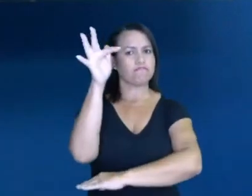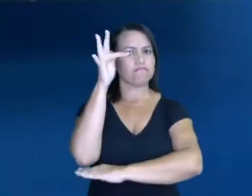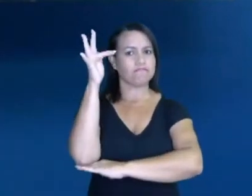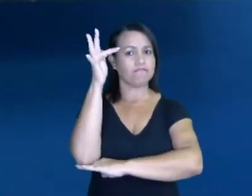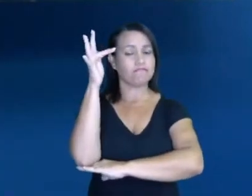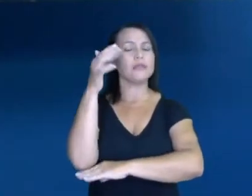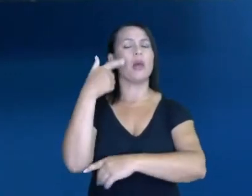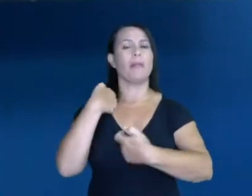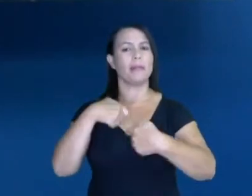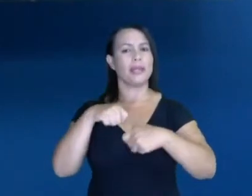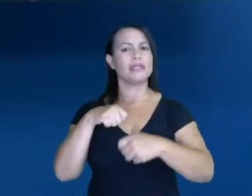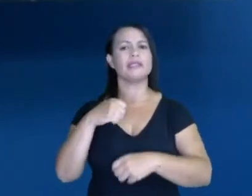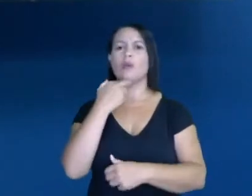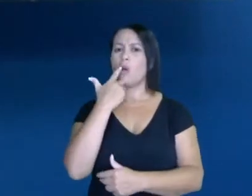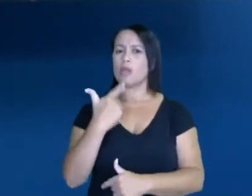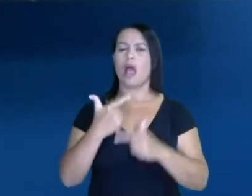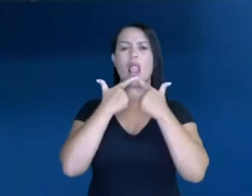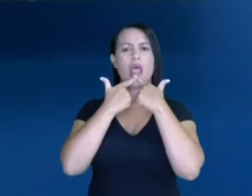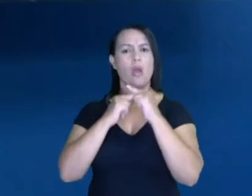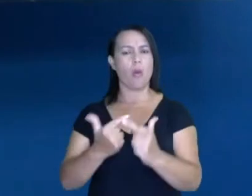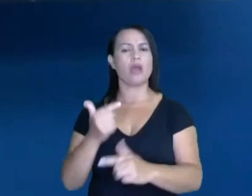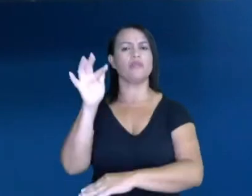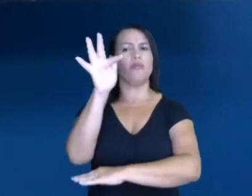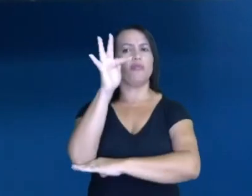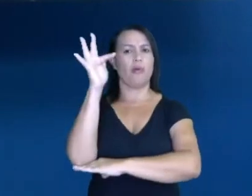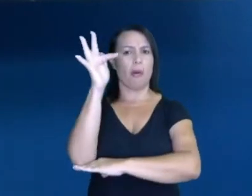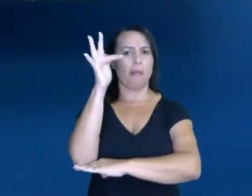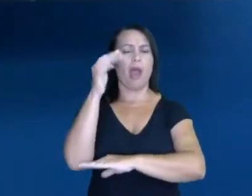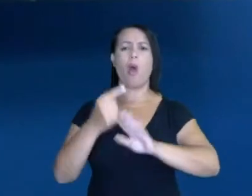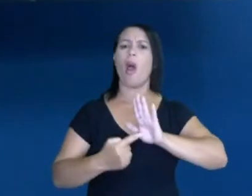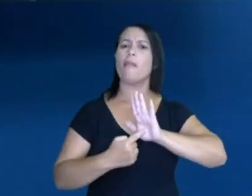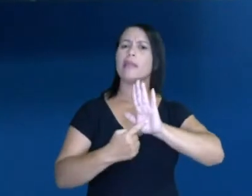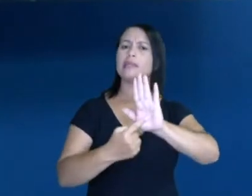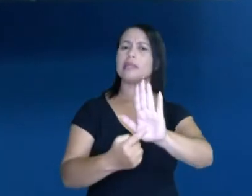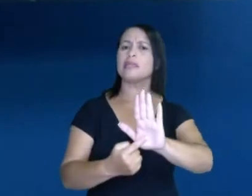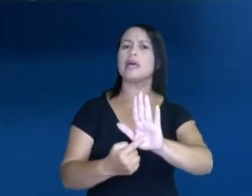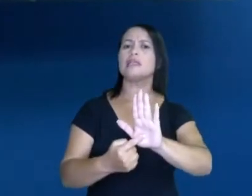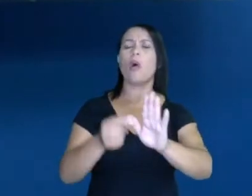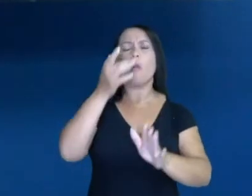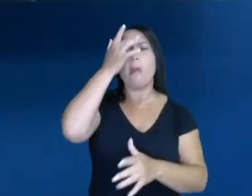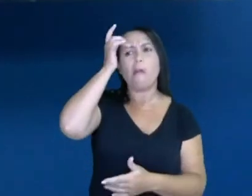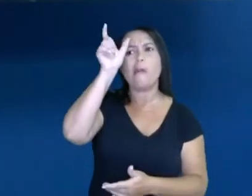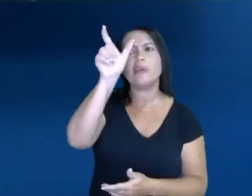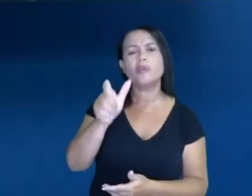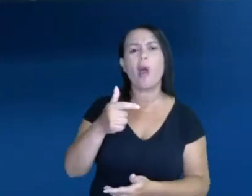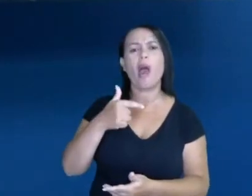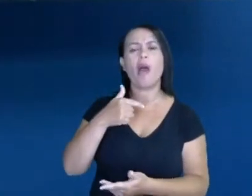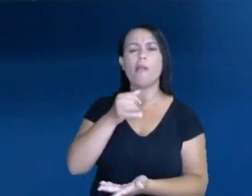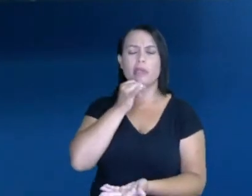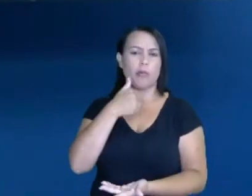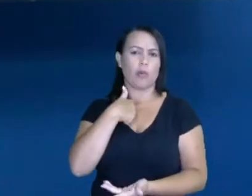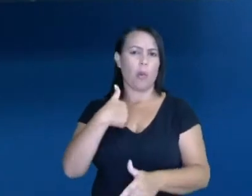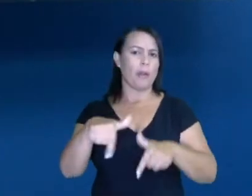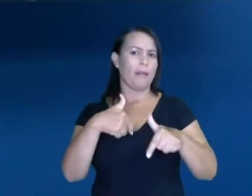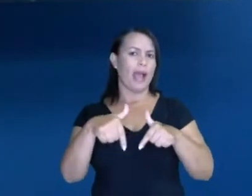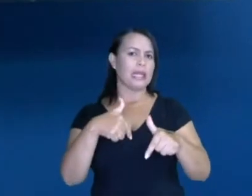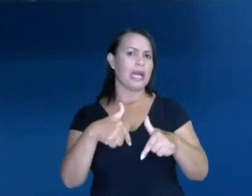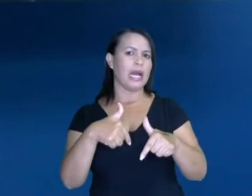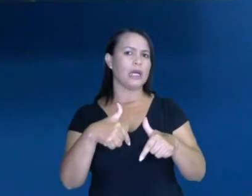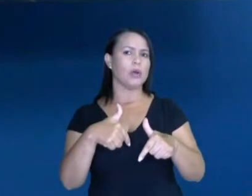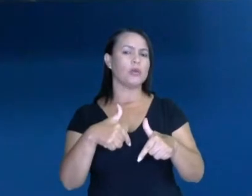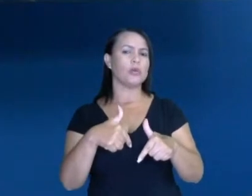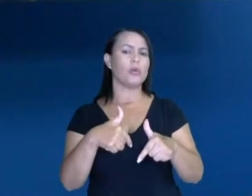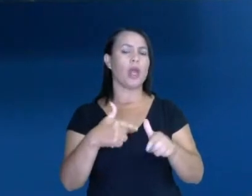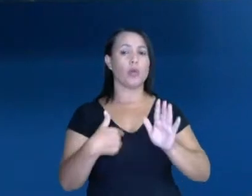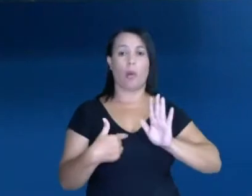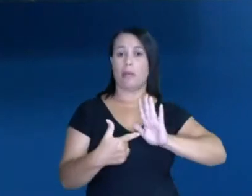eu necessito utilizar a linguagem formal. Apresentação para clientes. Vamos supor que eu esteja no trabalho e esteja